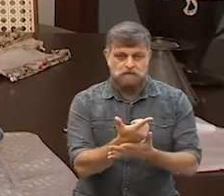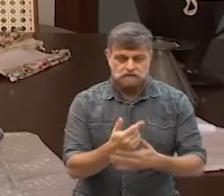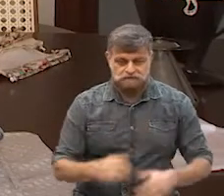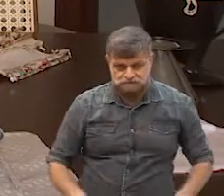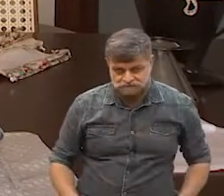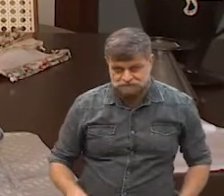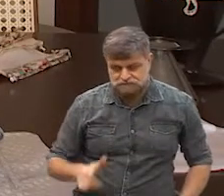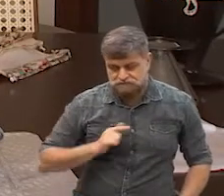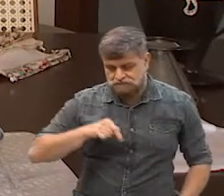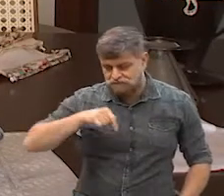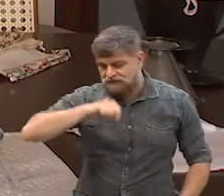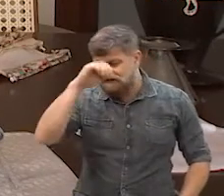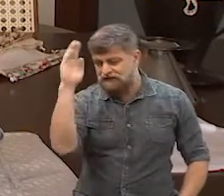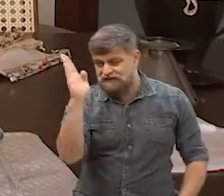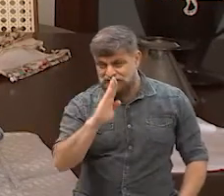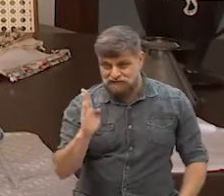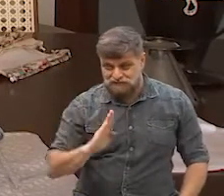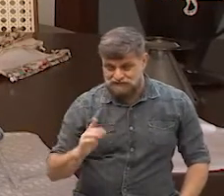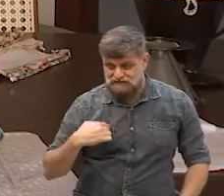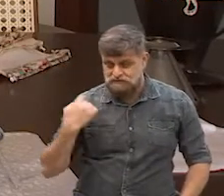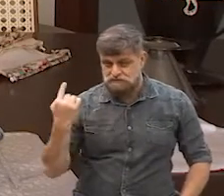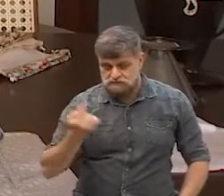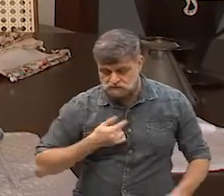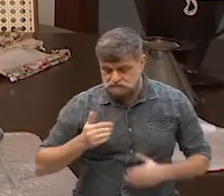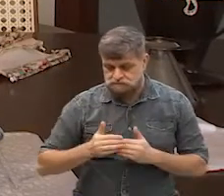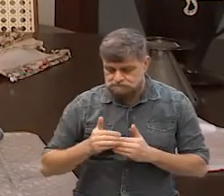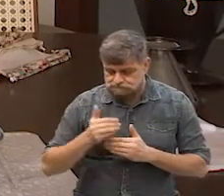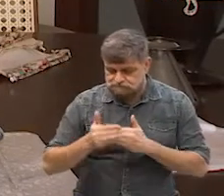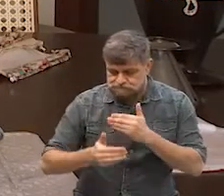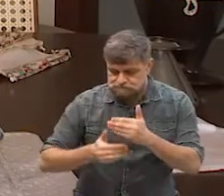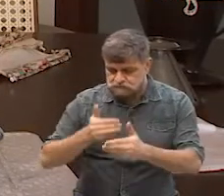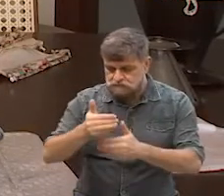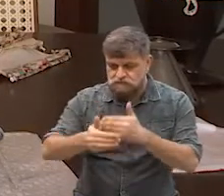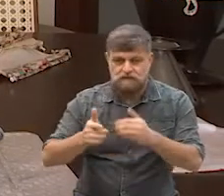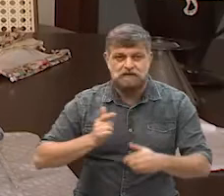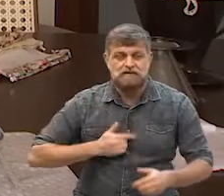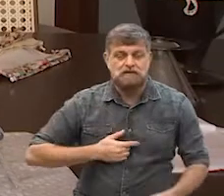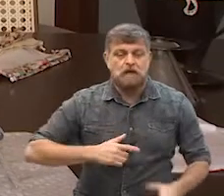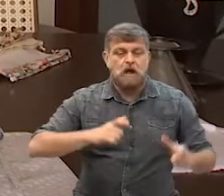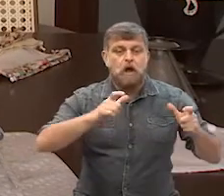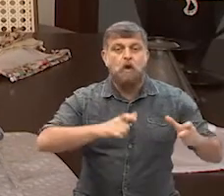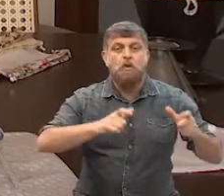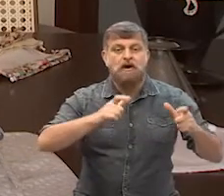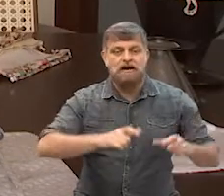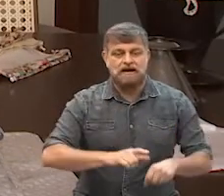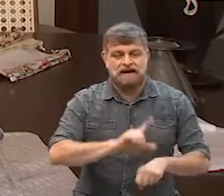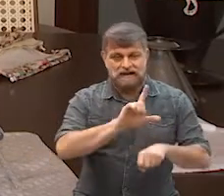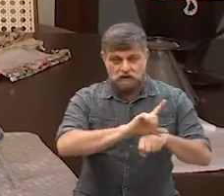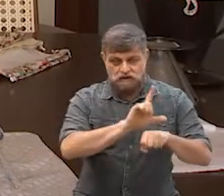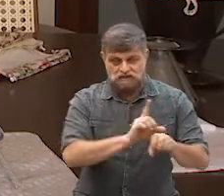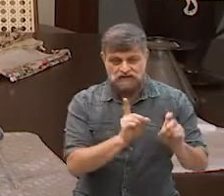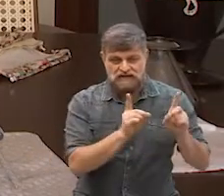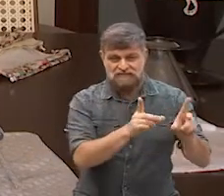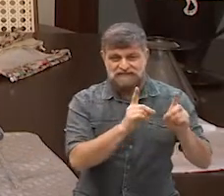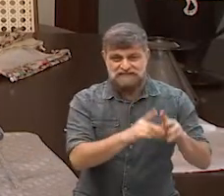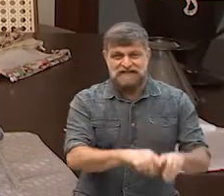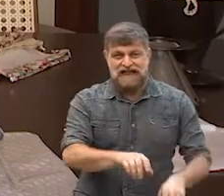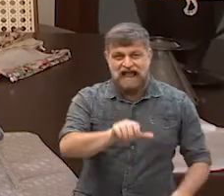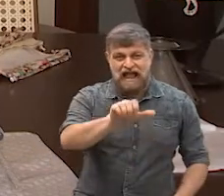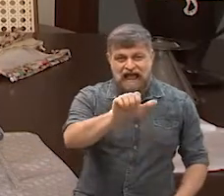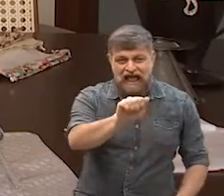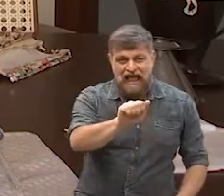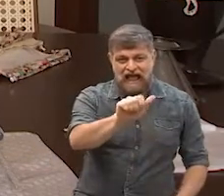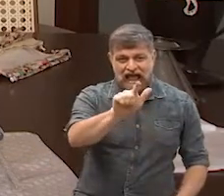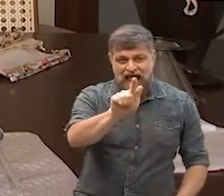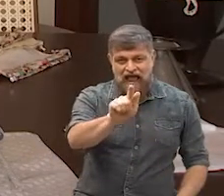No Brasil a gente está caminhando para ter lugares que vendem tudo a granel. Nos Estados Unidos já é mais fácil,